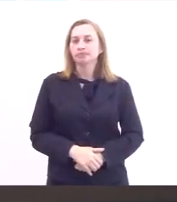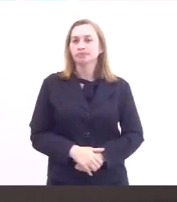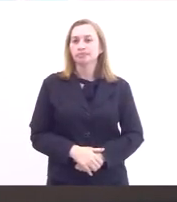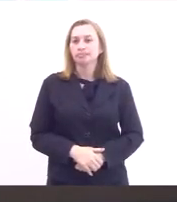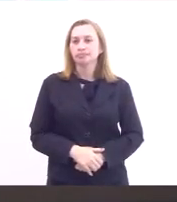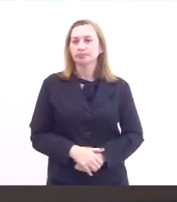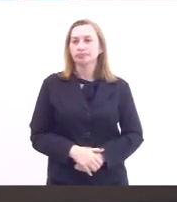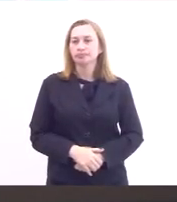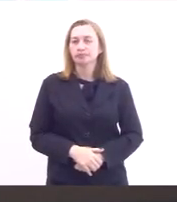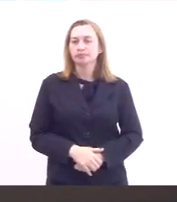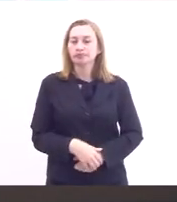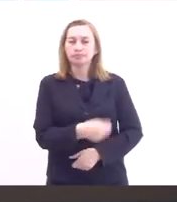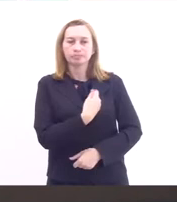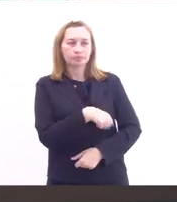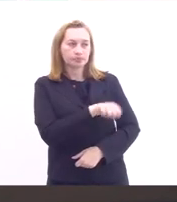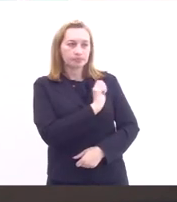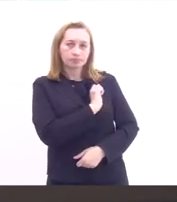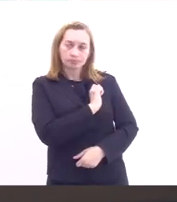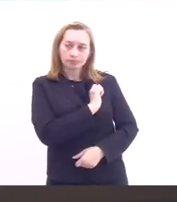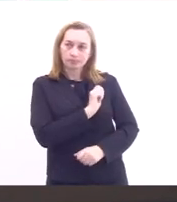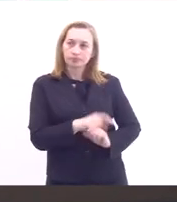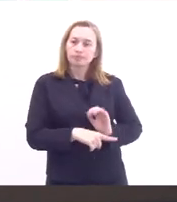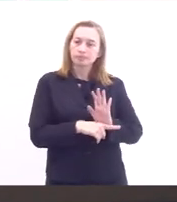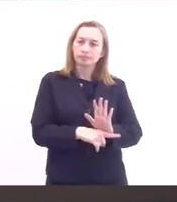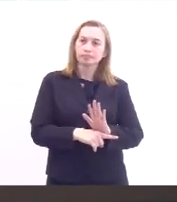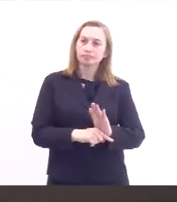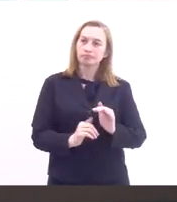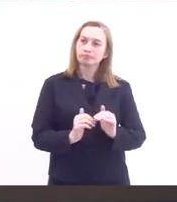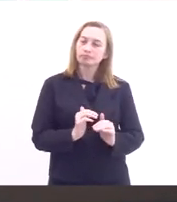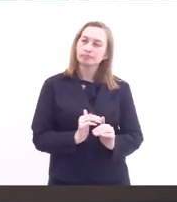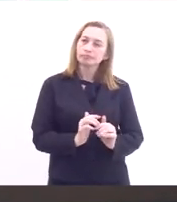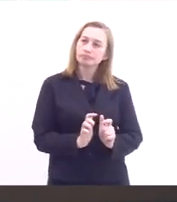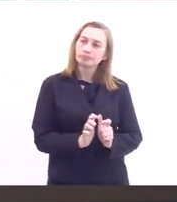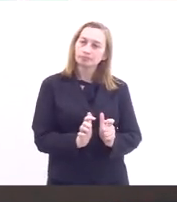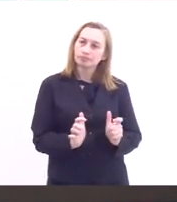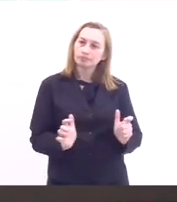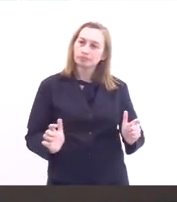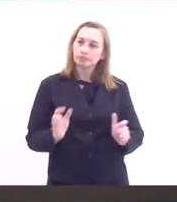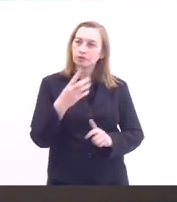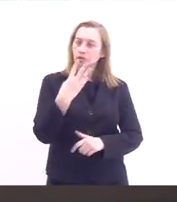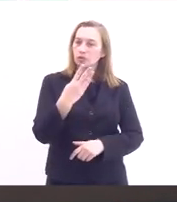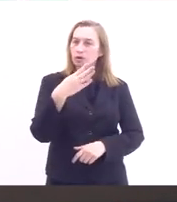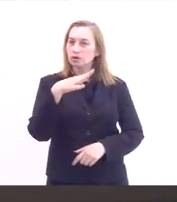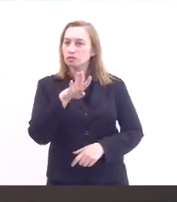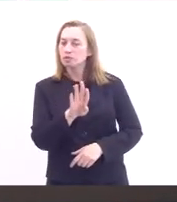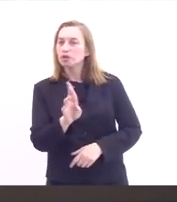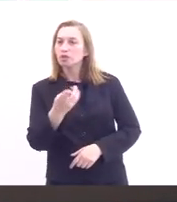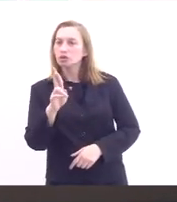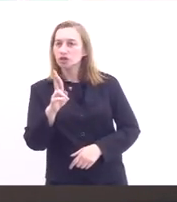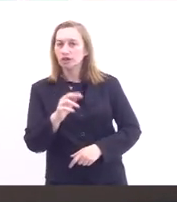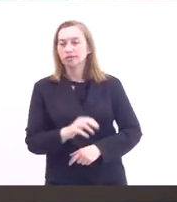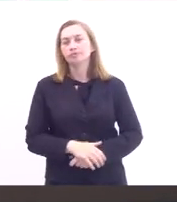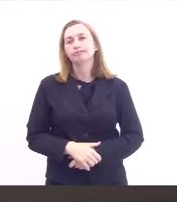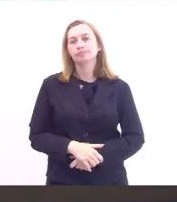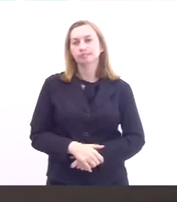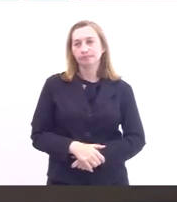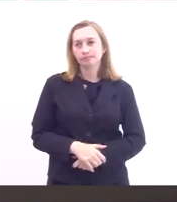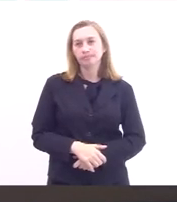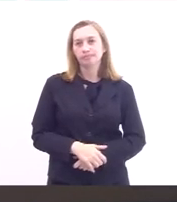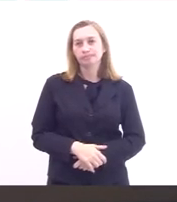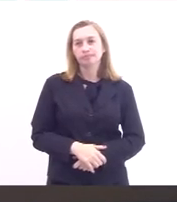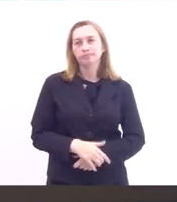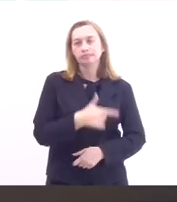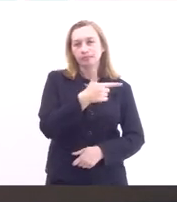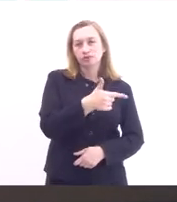o benefício fiscal teria crescido 4 bilhões de reais, né?